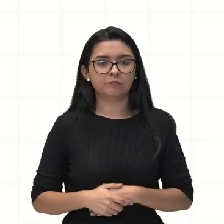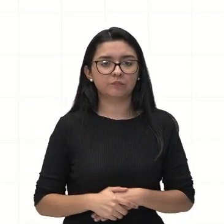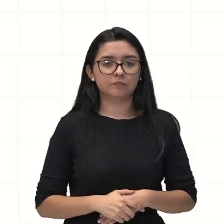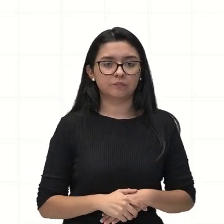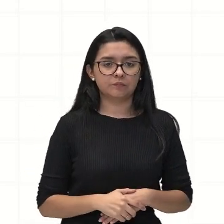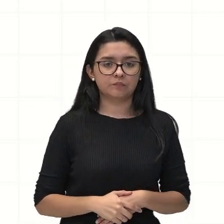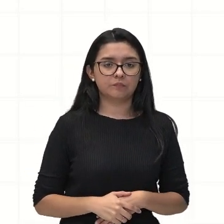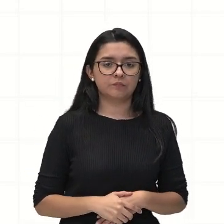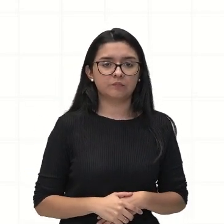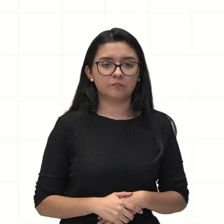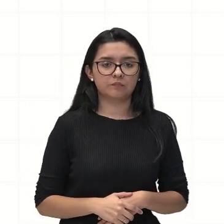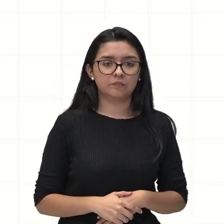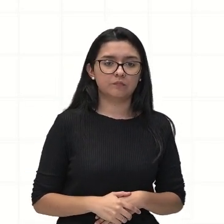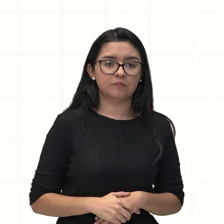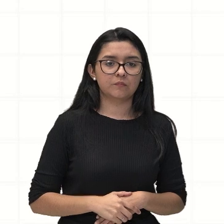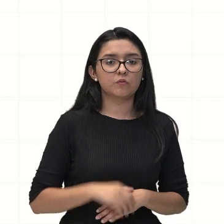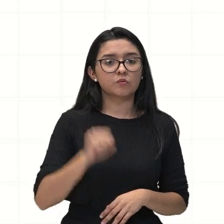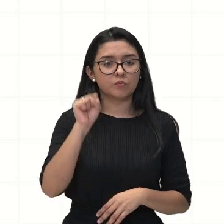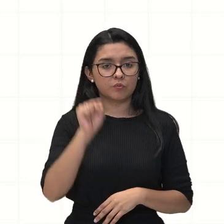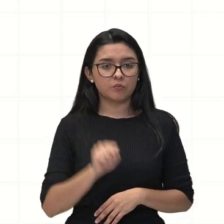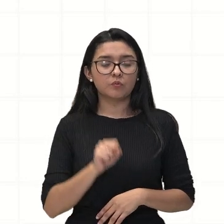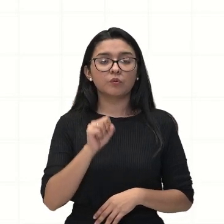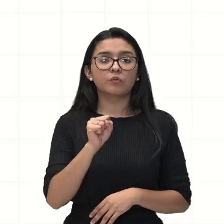só, sudeste.